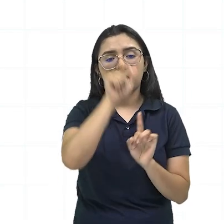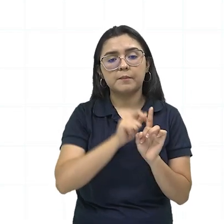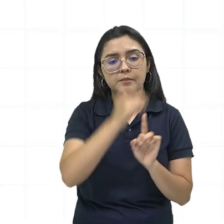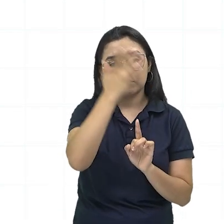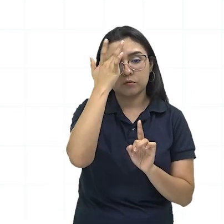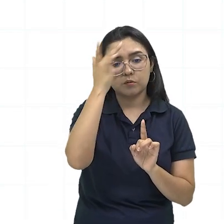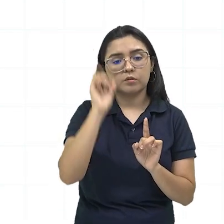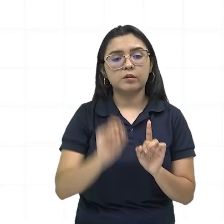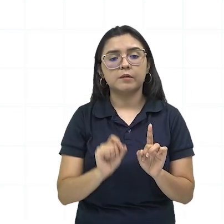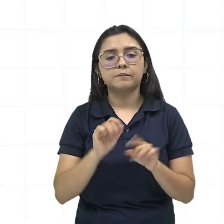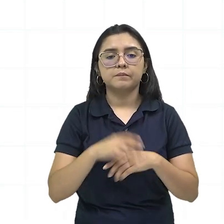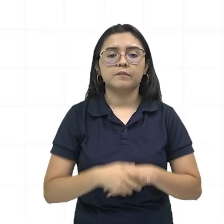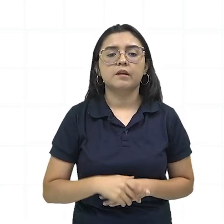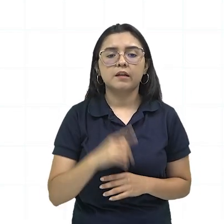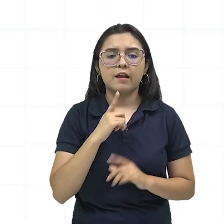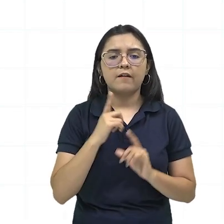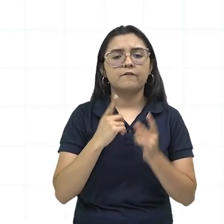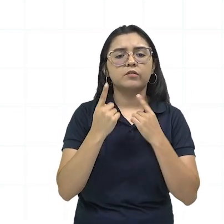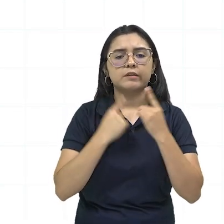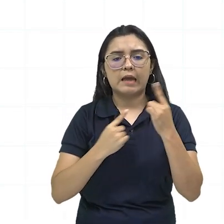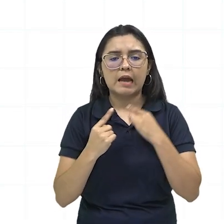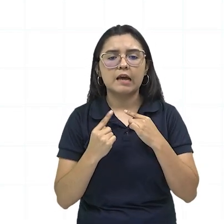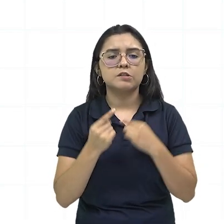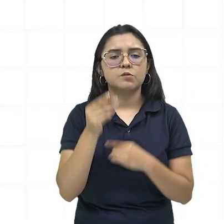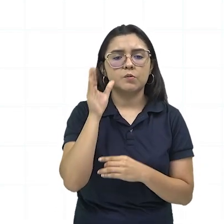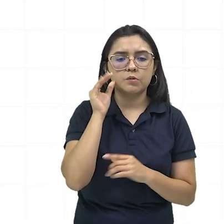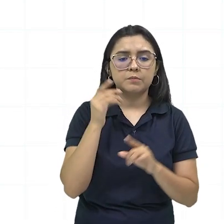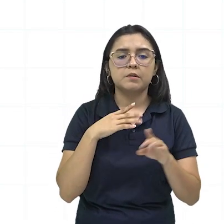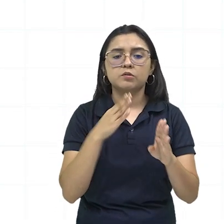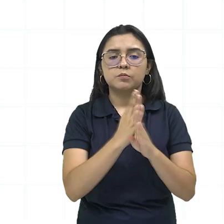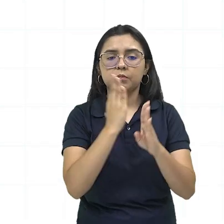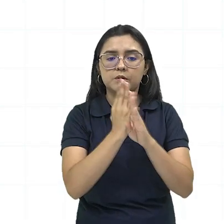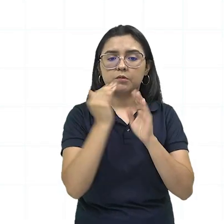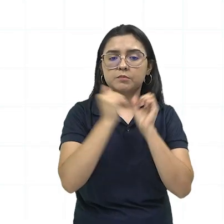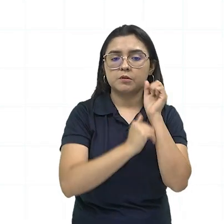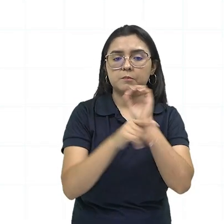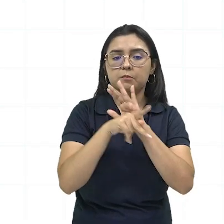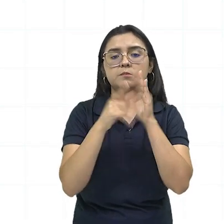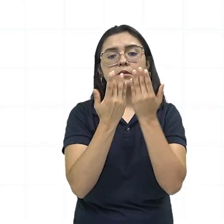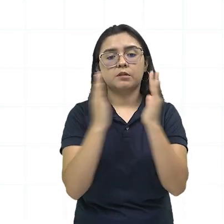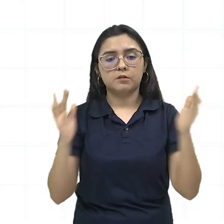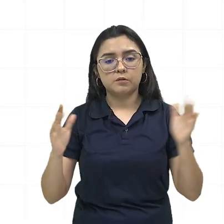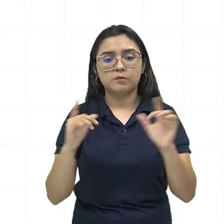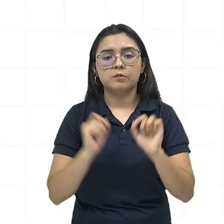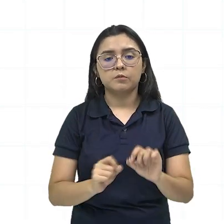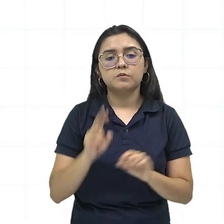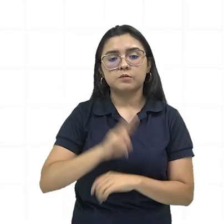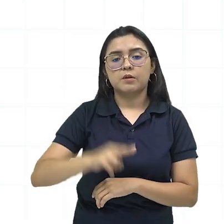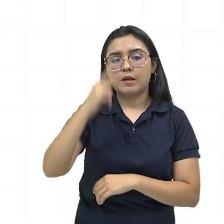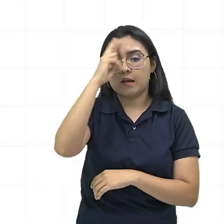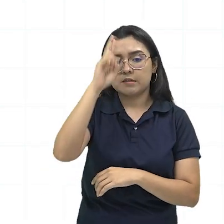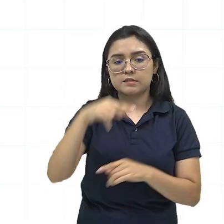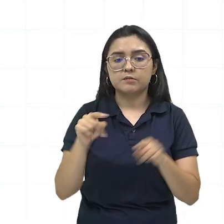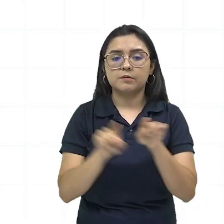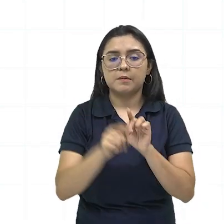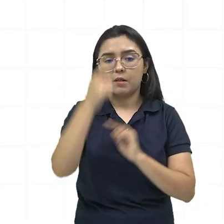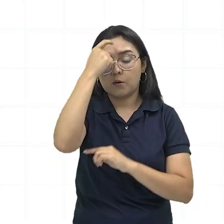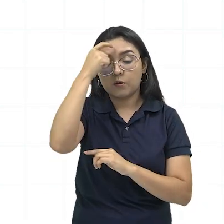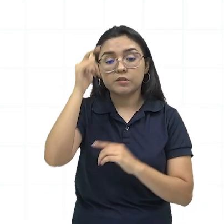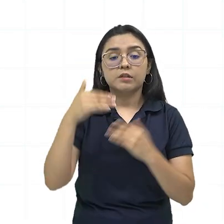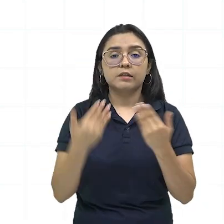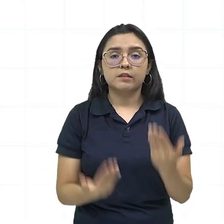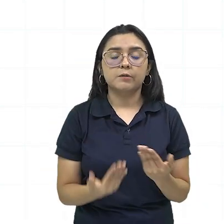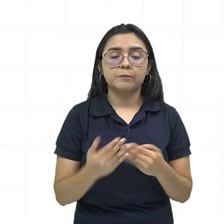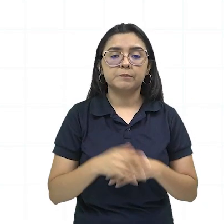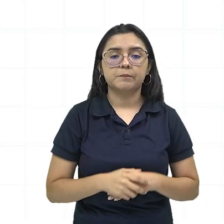alguém ávido, né? Por desvendar os mistérios da natureza através da razão e da lógica. Então, ele não quer